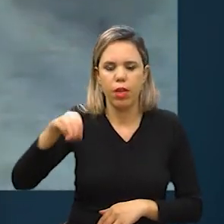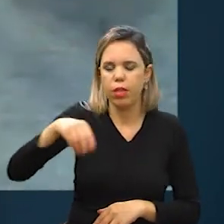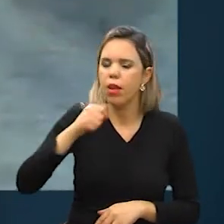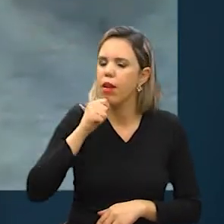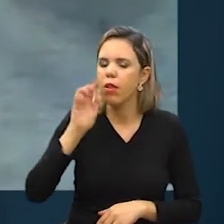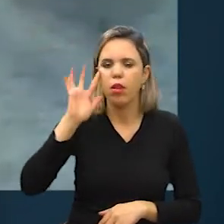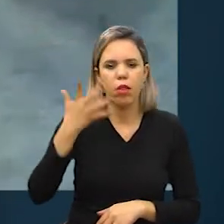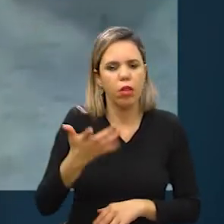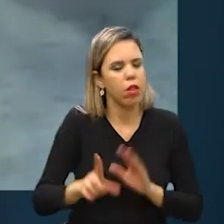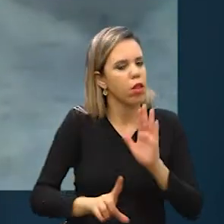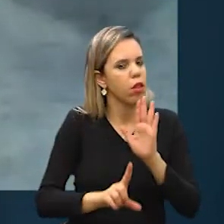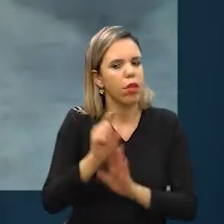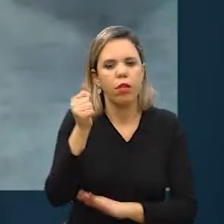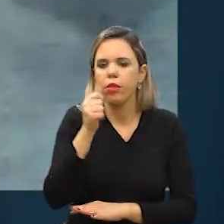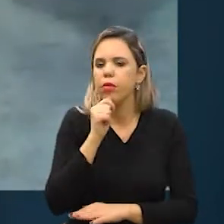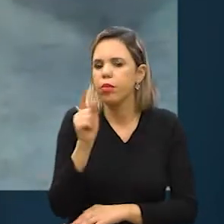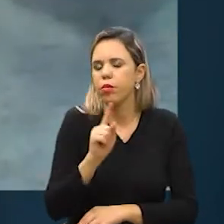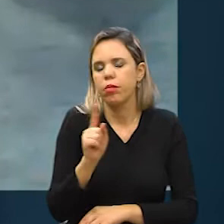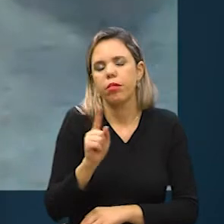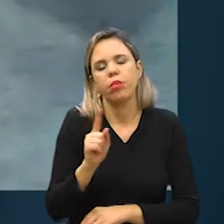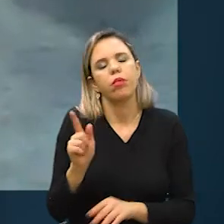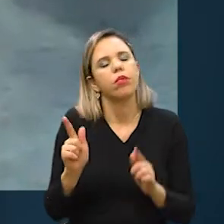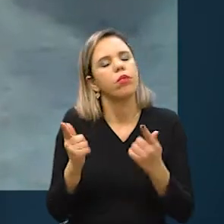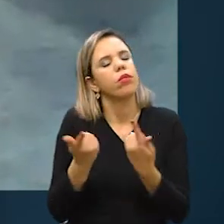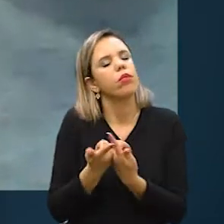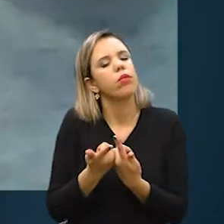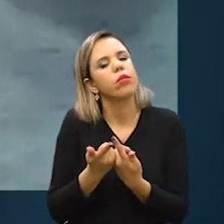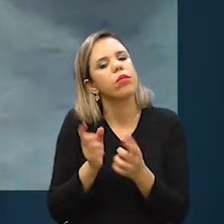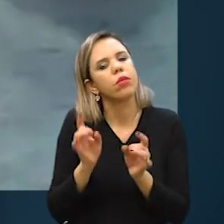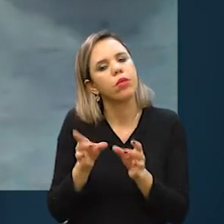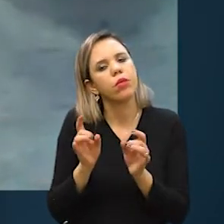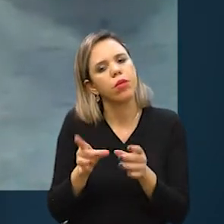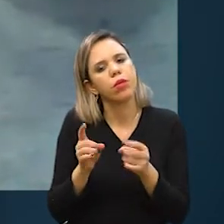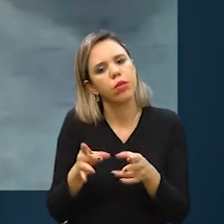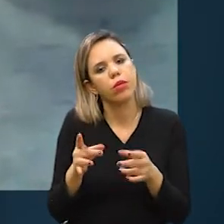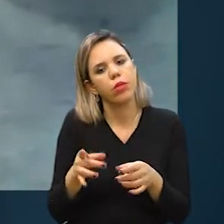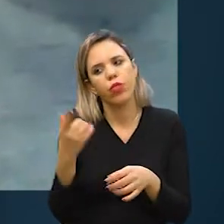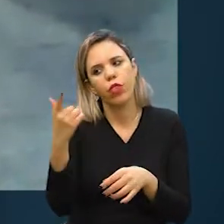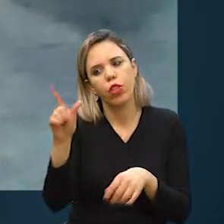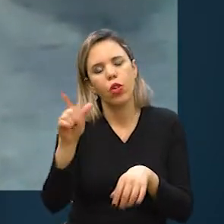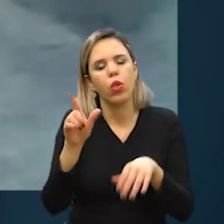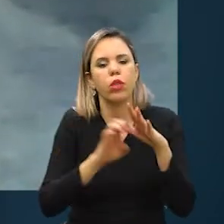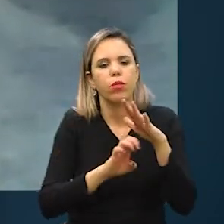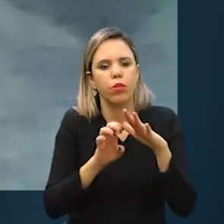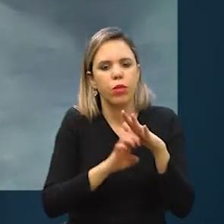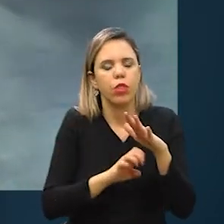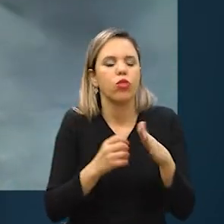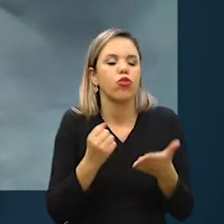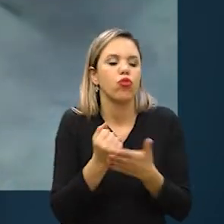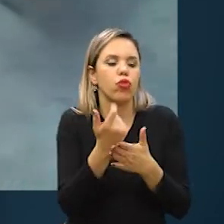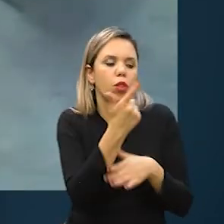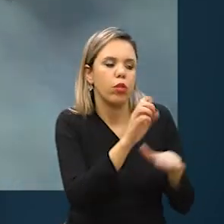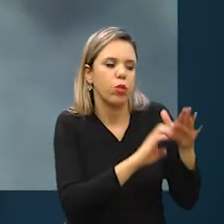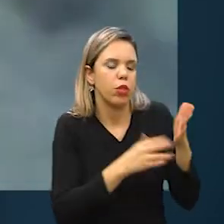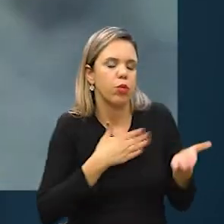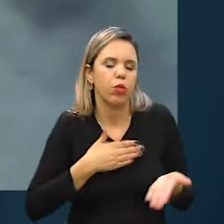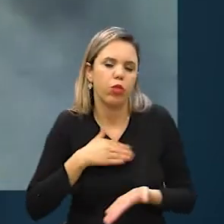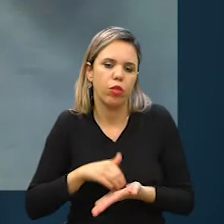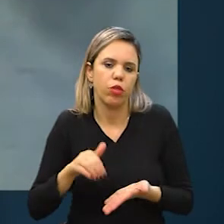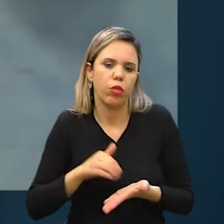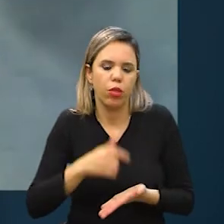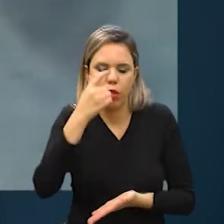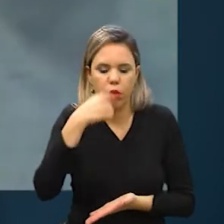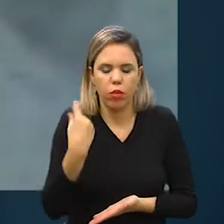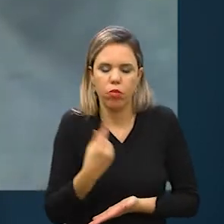estava dando o retorno que eu precisava como master, e eu tinha que vender franquia, eu tinha que ajudar os franqueados, o meu